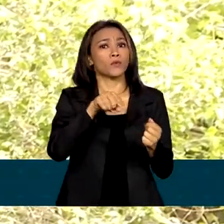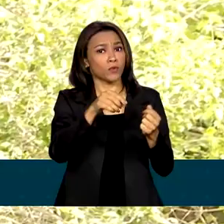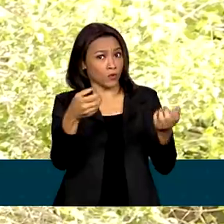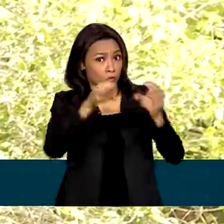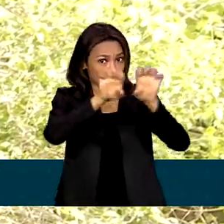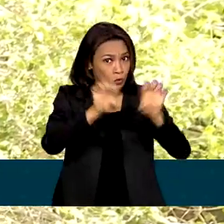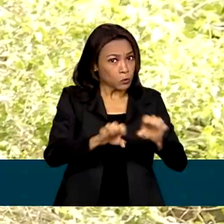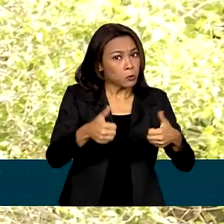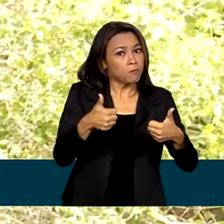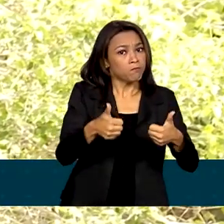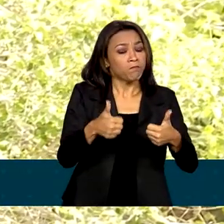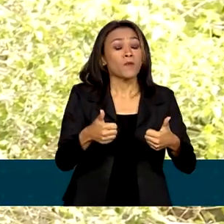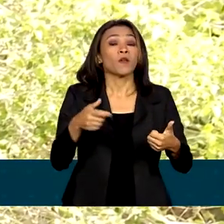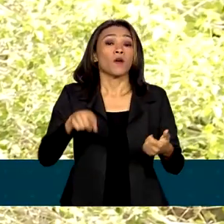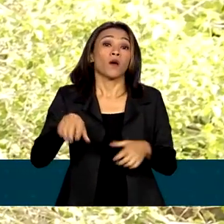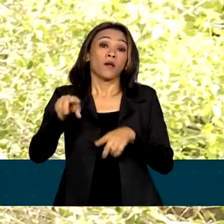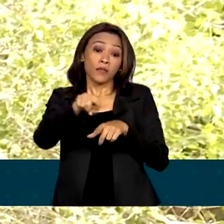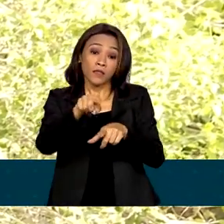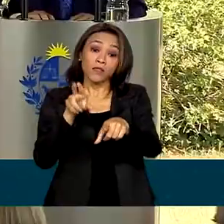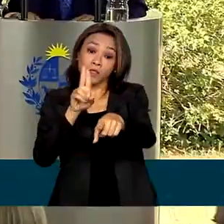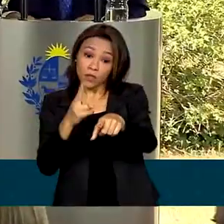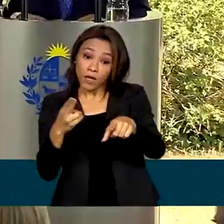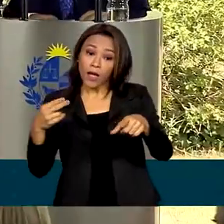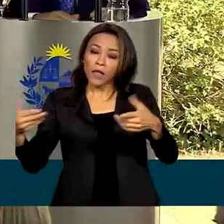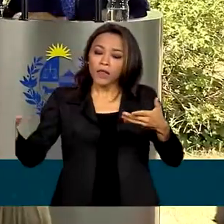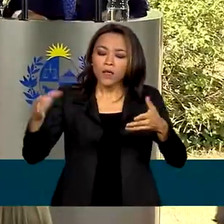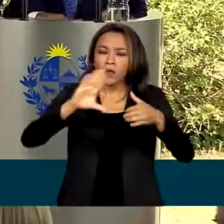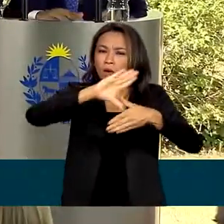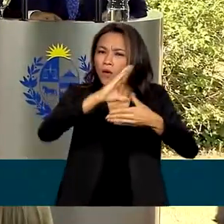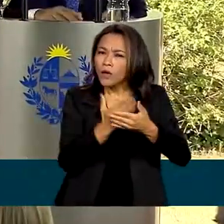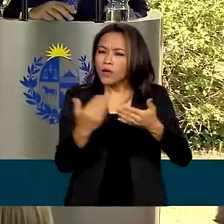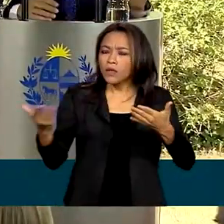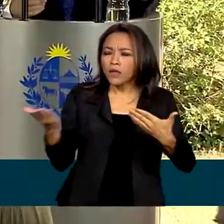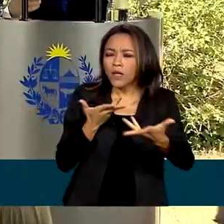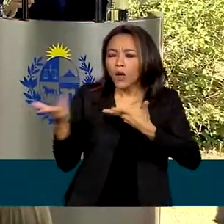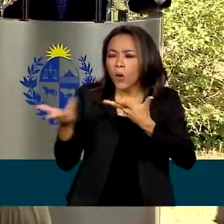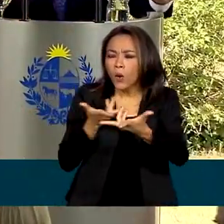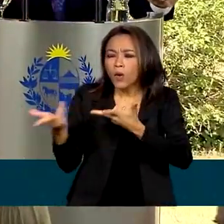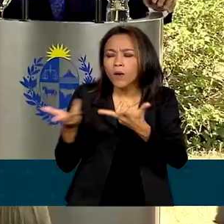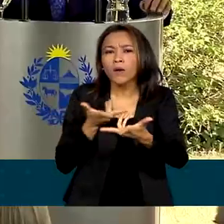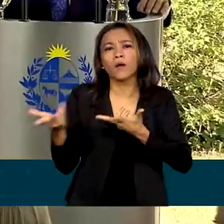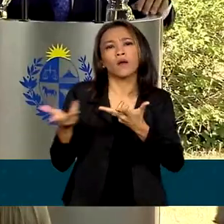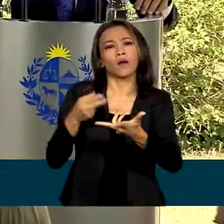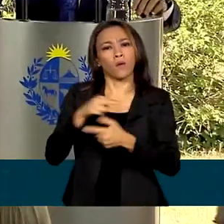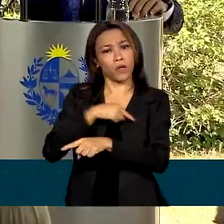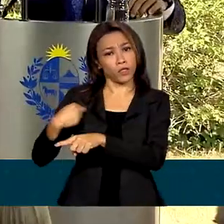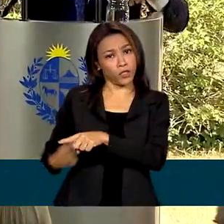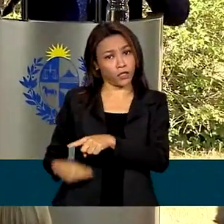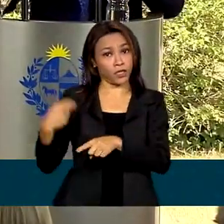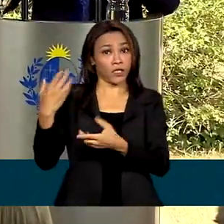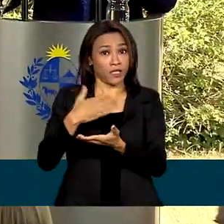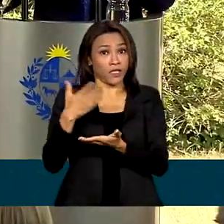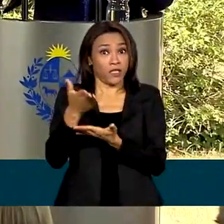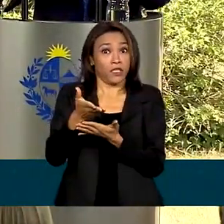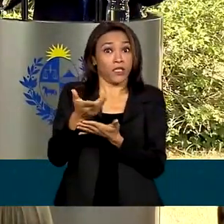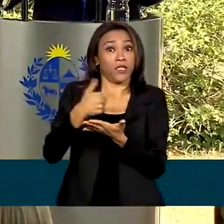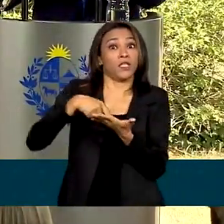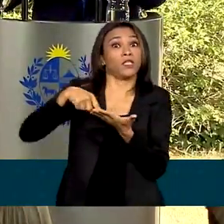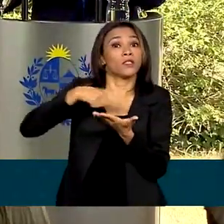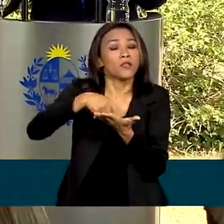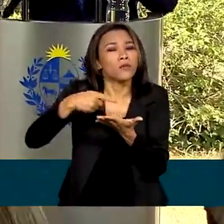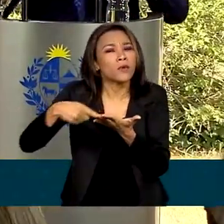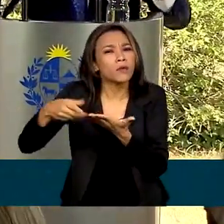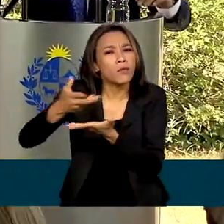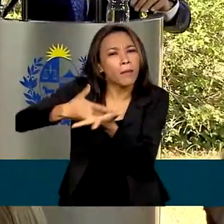o Uruguai está em negociação com a China e não há impedimento em dividir as informações com os demais países do